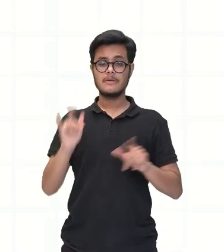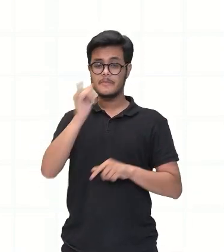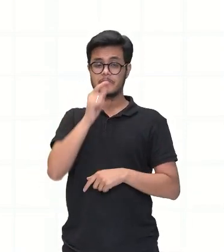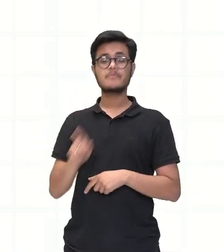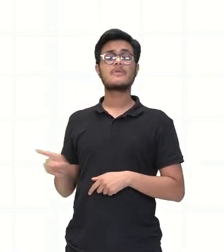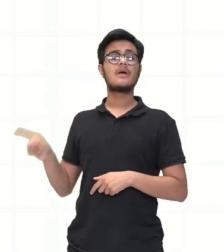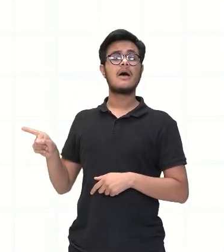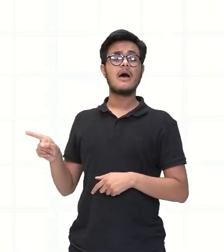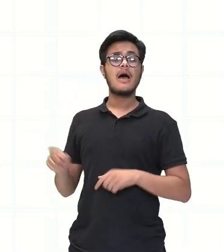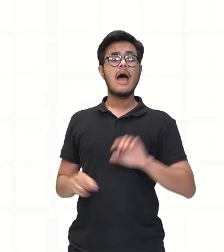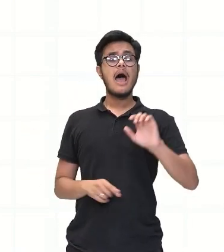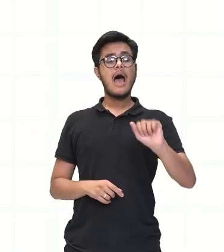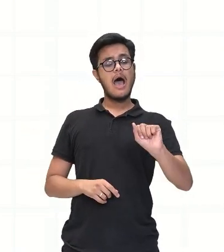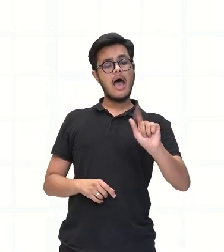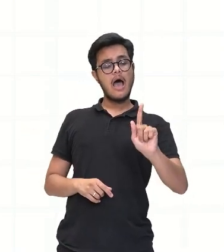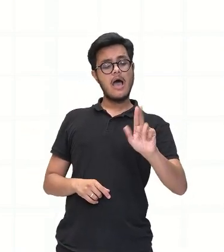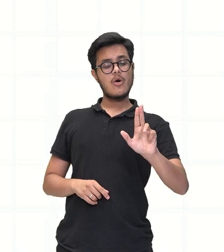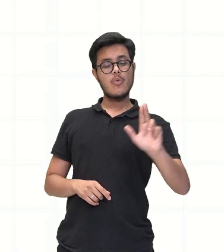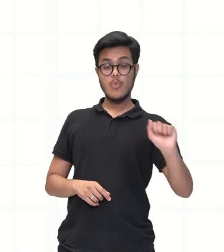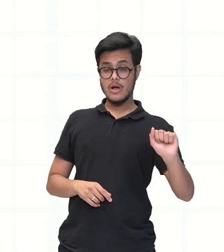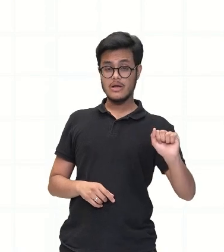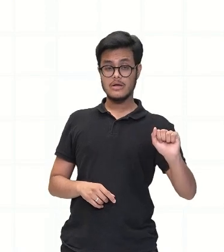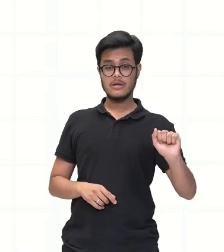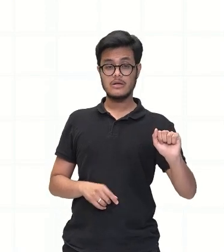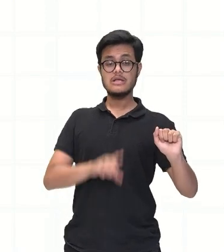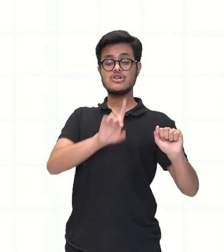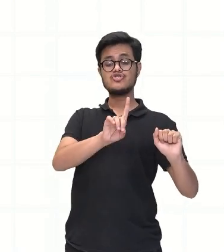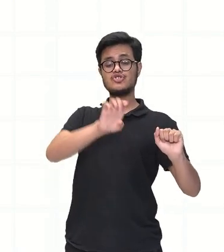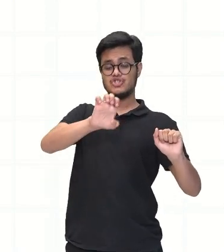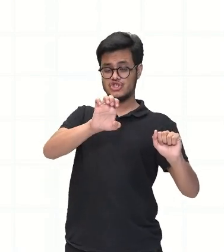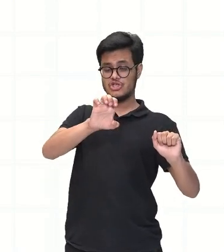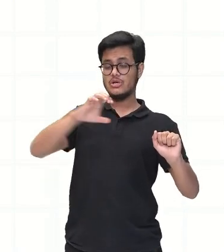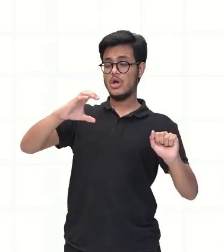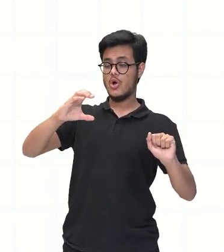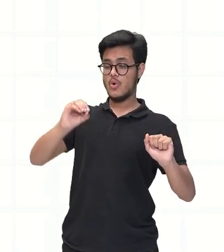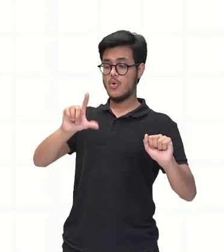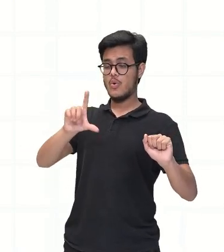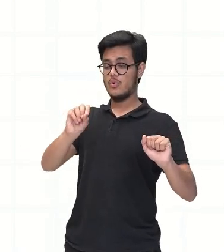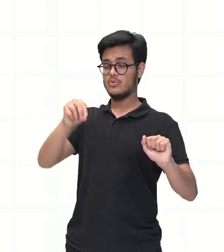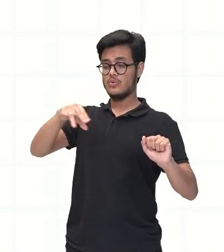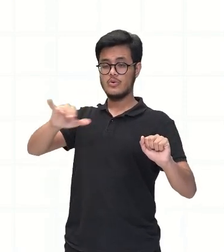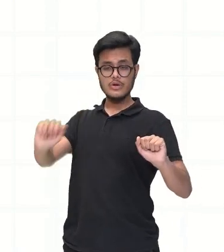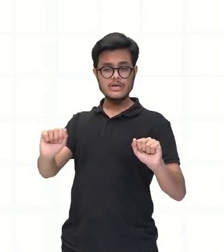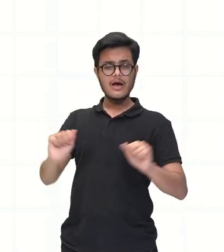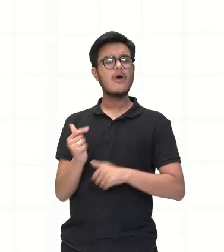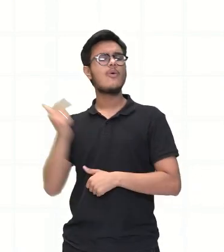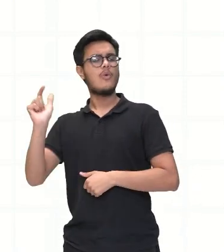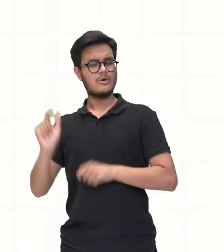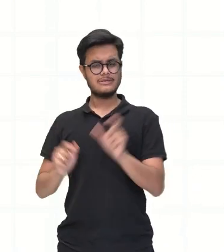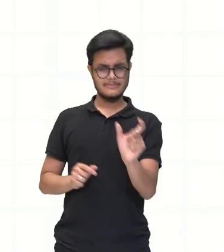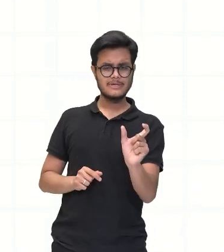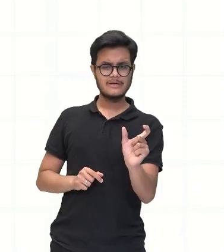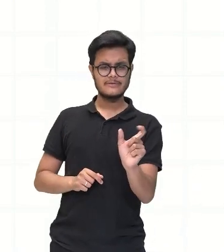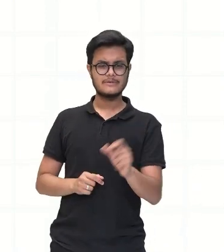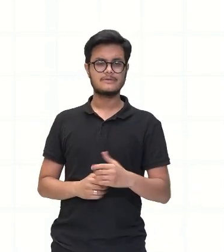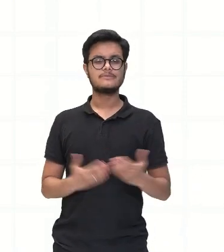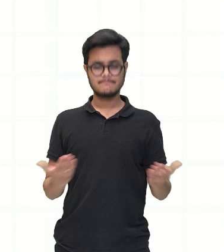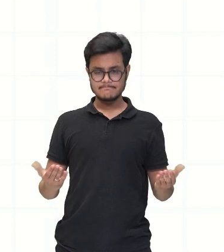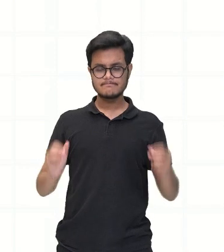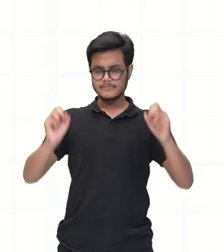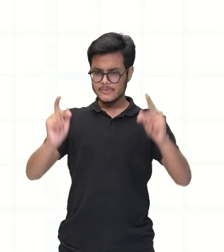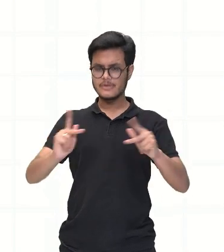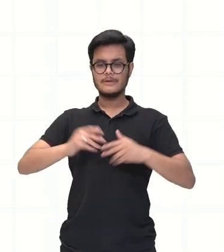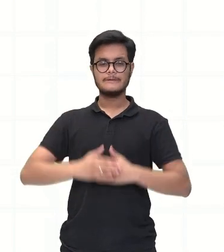água de colônia vai formar uma outra palavra, ok? Muito bem.